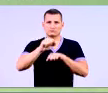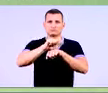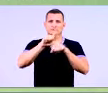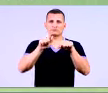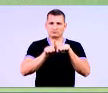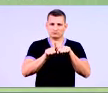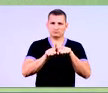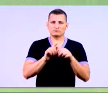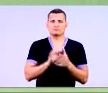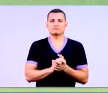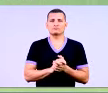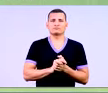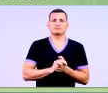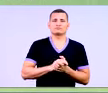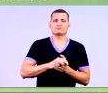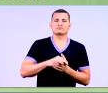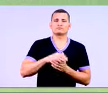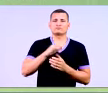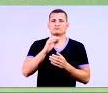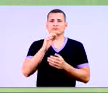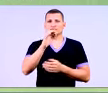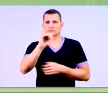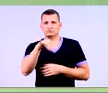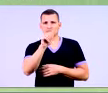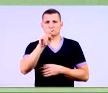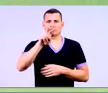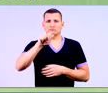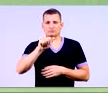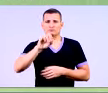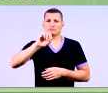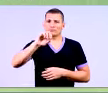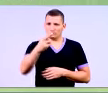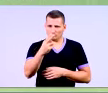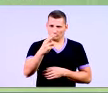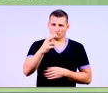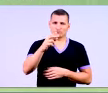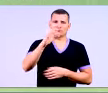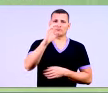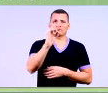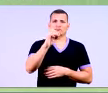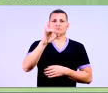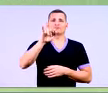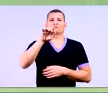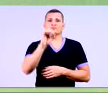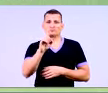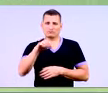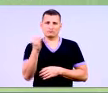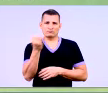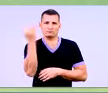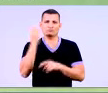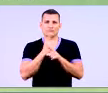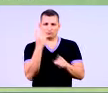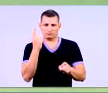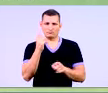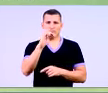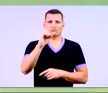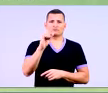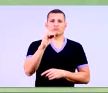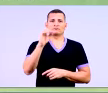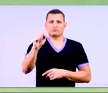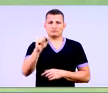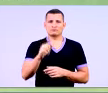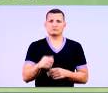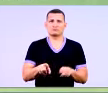seja o seu do código ou java isso é muito importante identificar os tipos de dados vamos reconhecer operadores